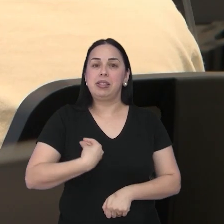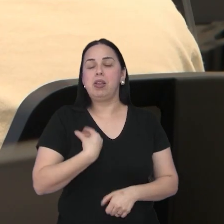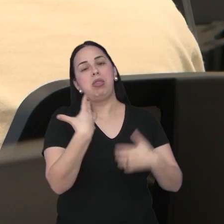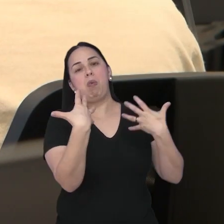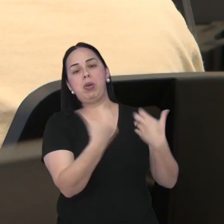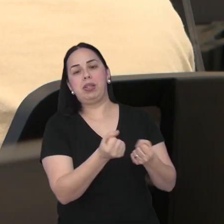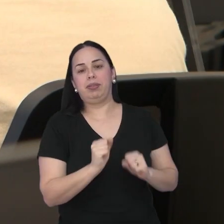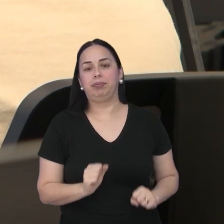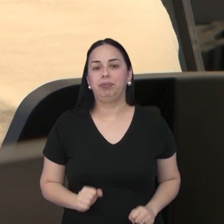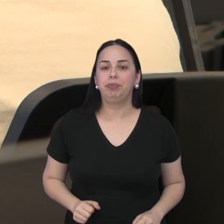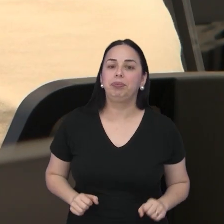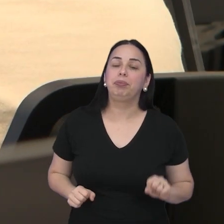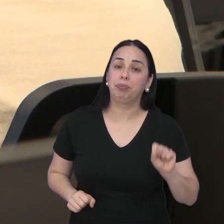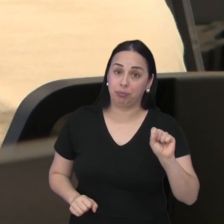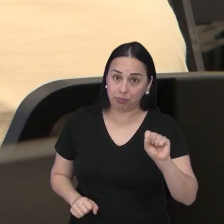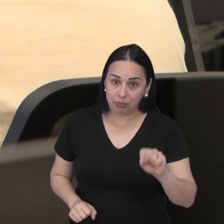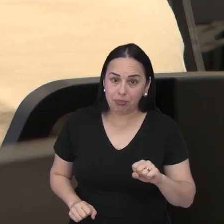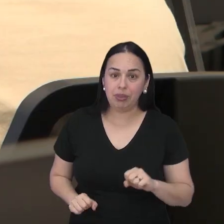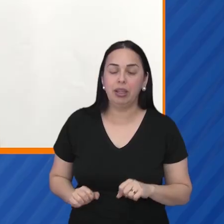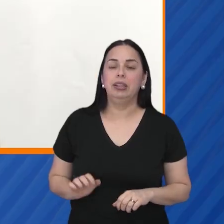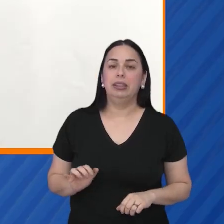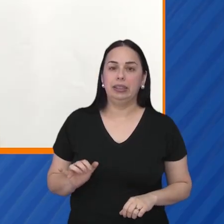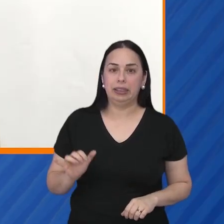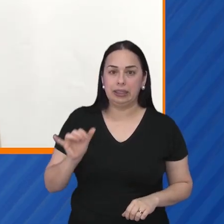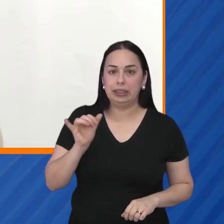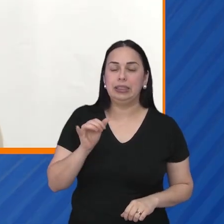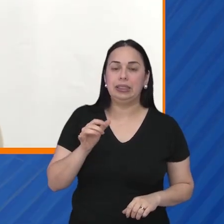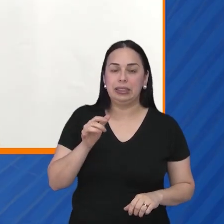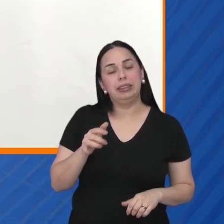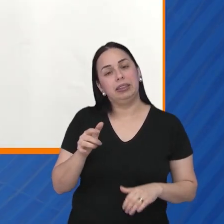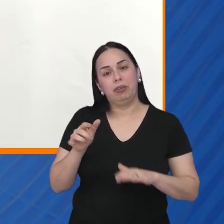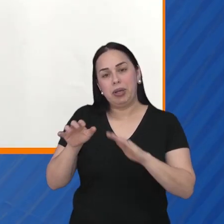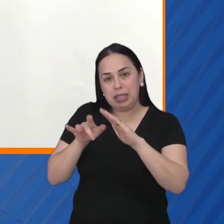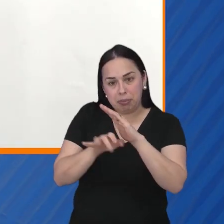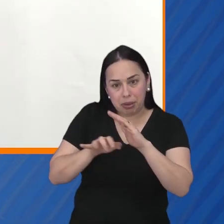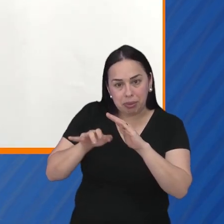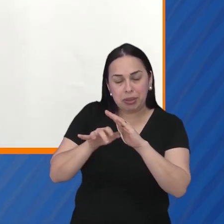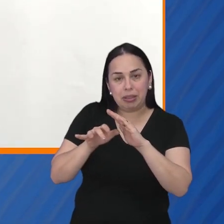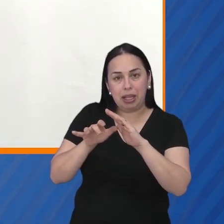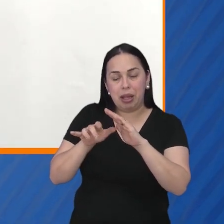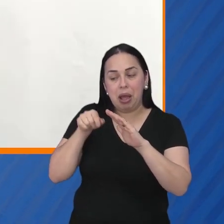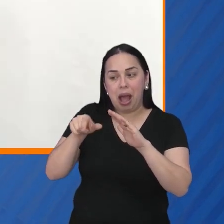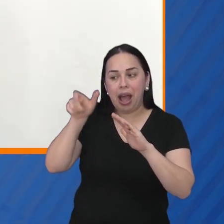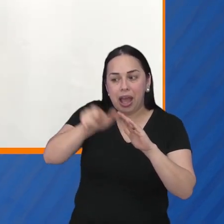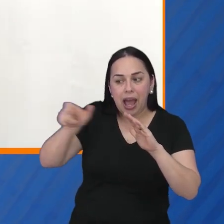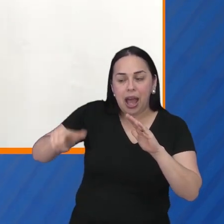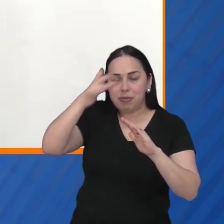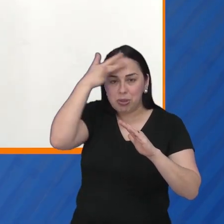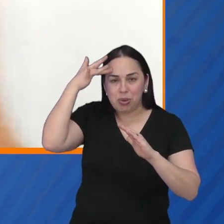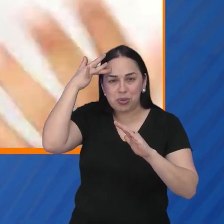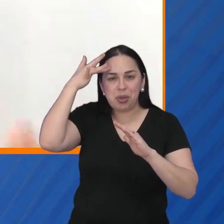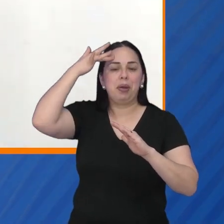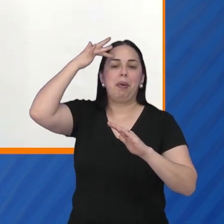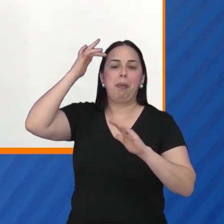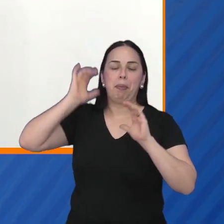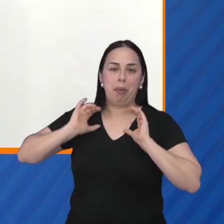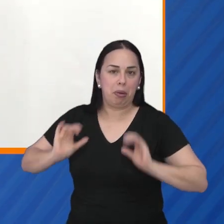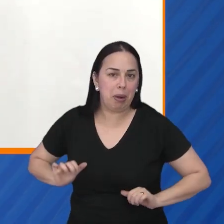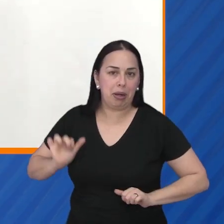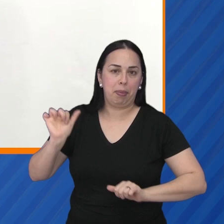como insubordinação no trabalho presencial. Sim, a gente tem dentro do home office mudanças que são